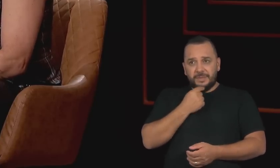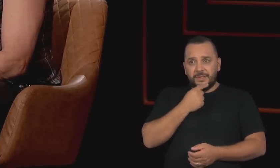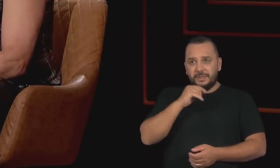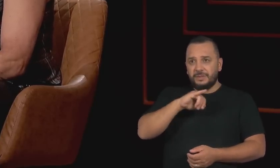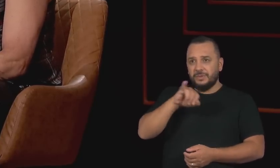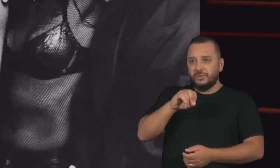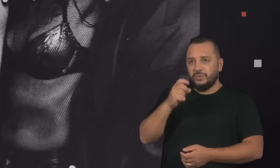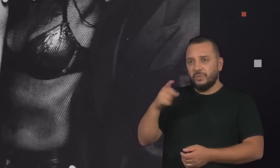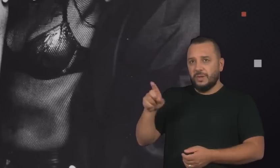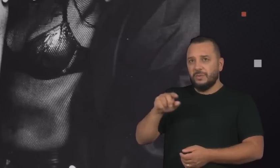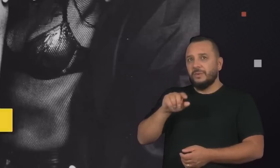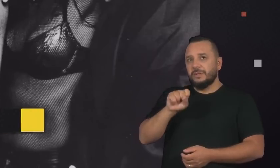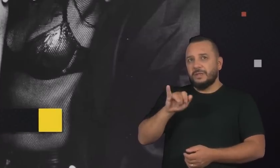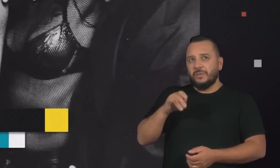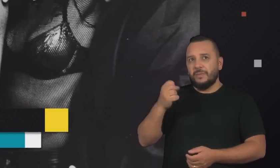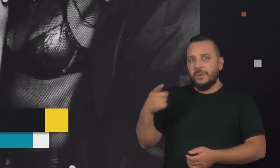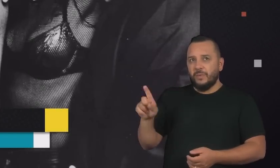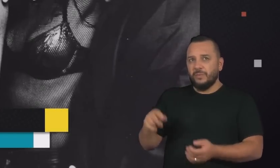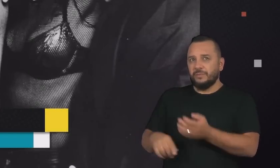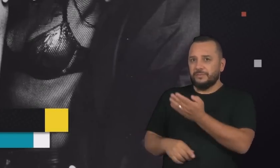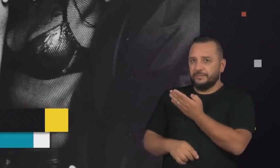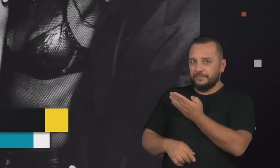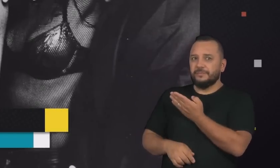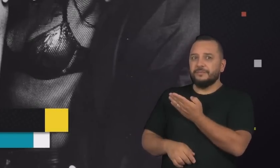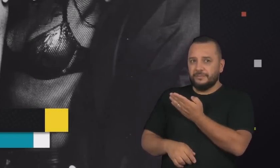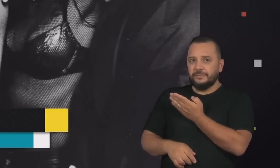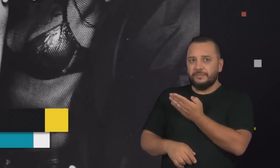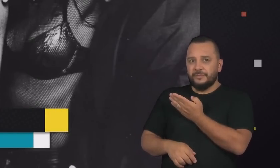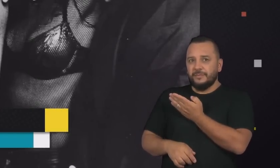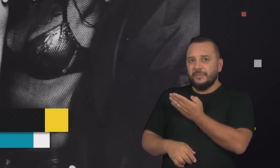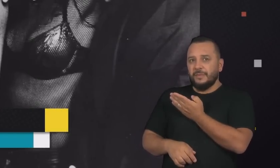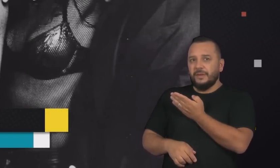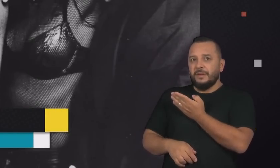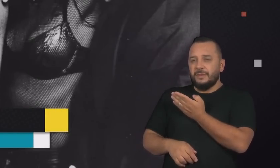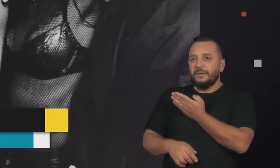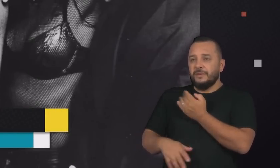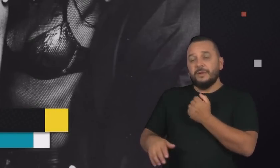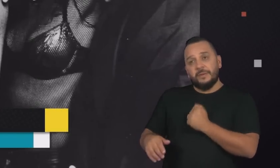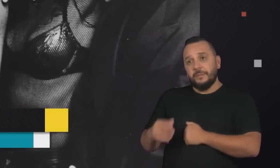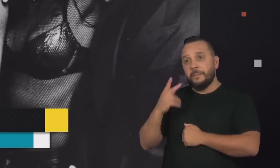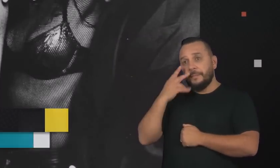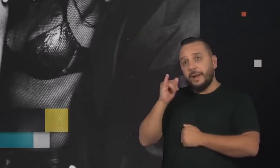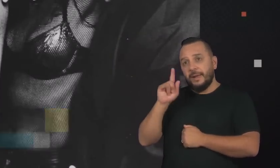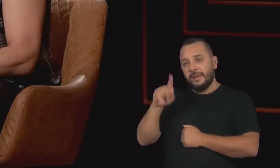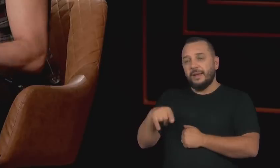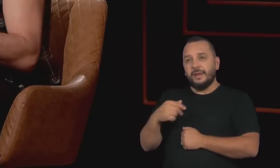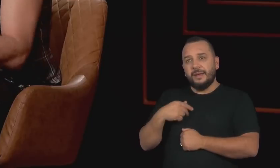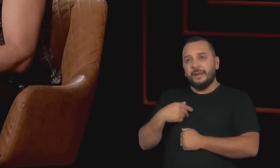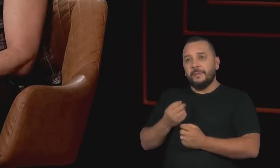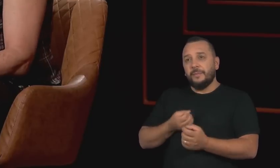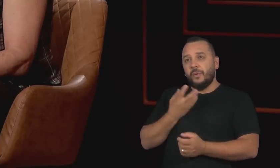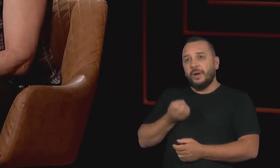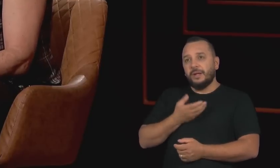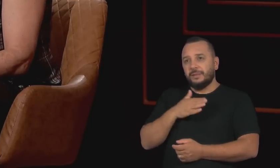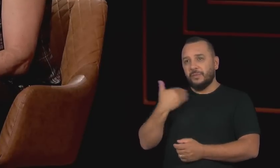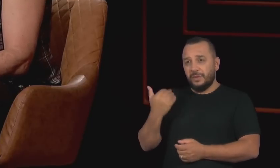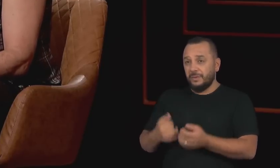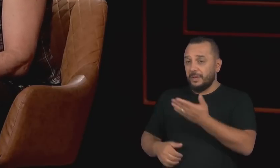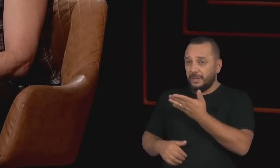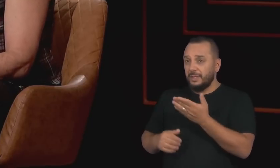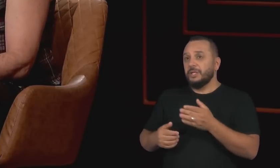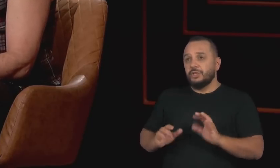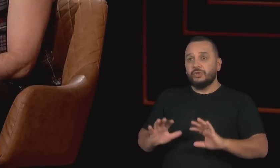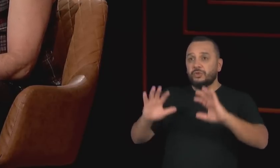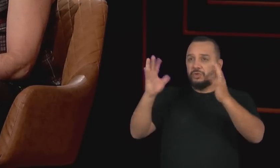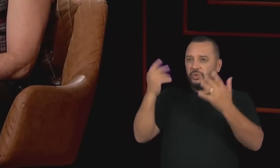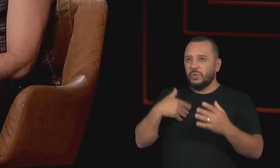Salomão, filho do poeta aqui que faleceu, João Salomão, e ele ia em show de hardcore.